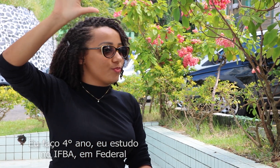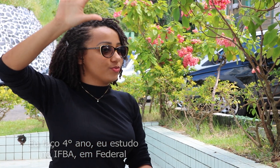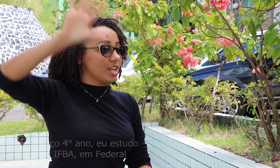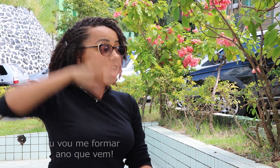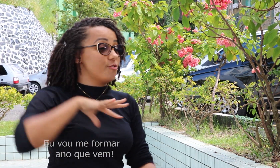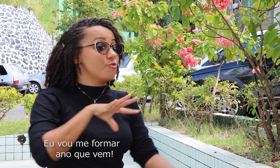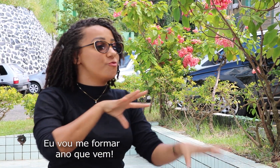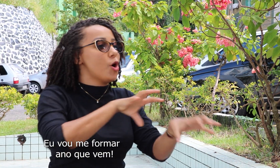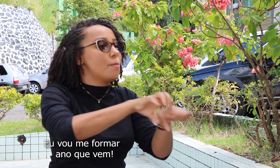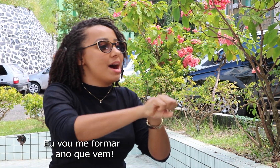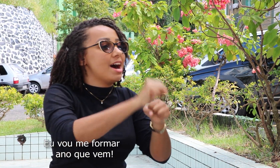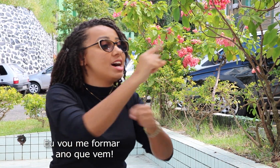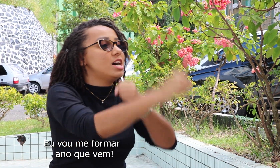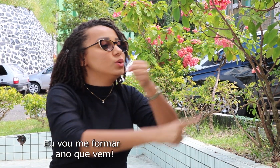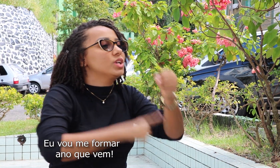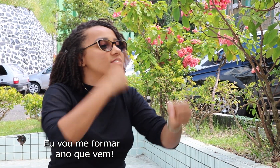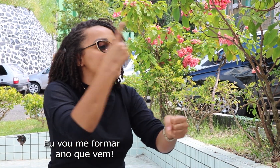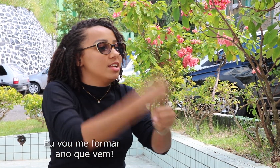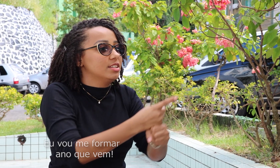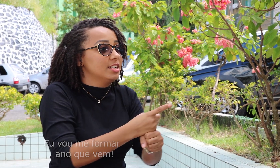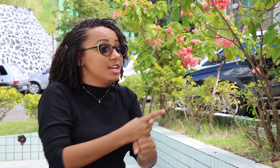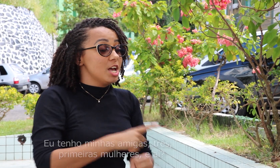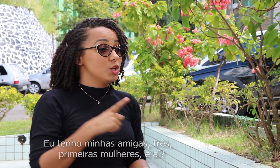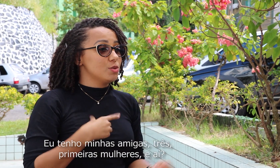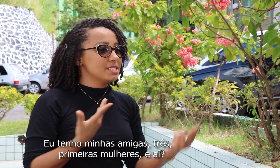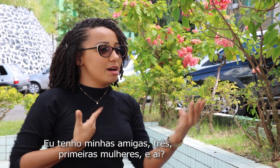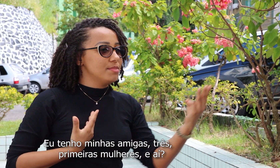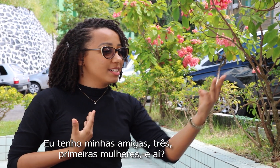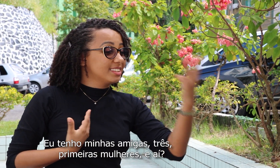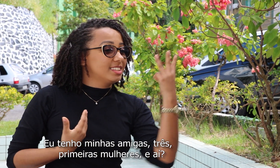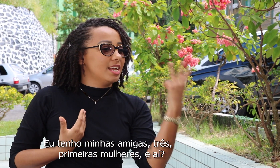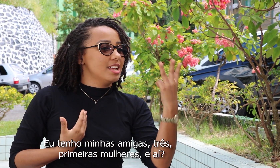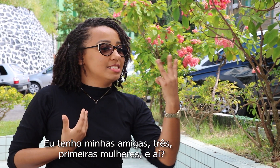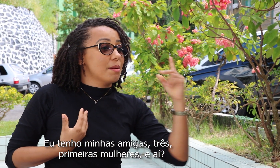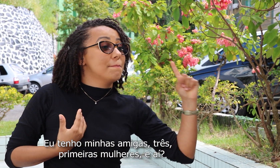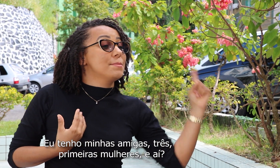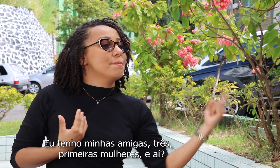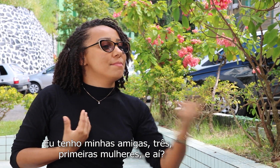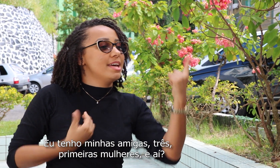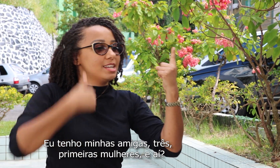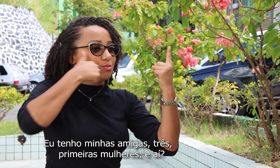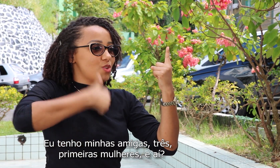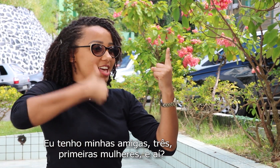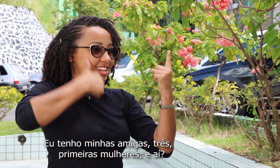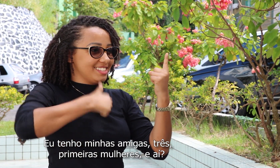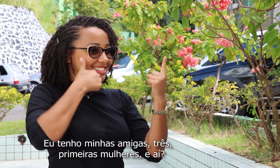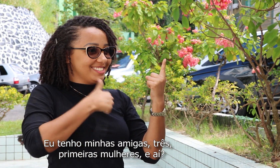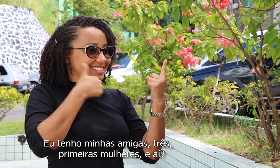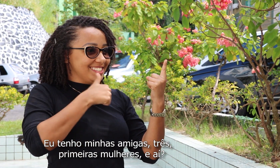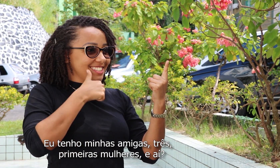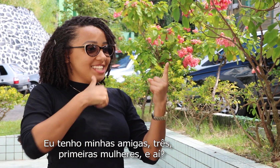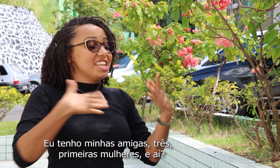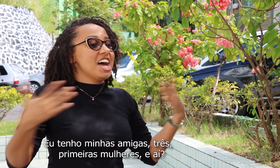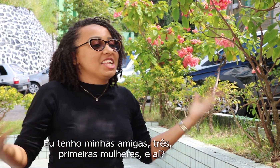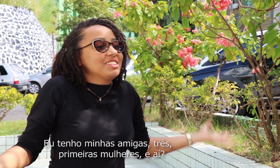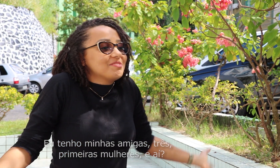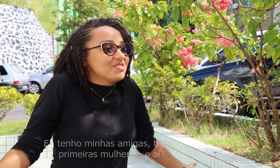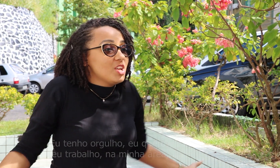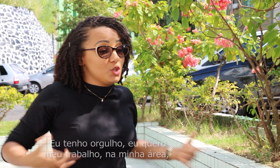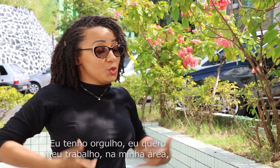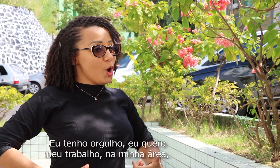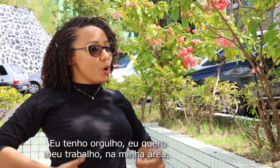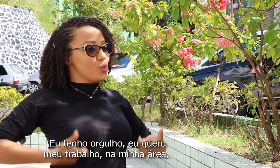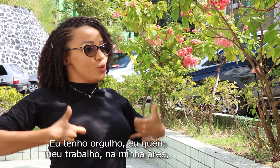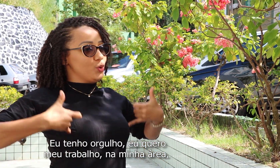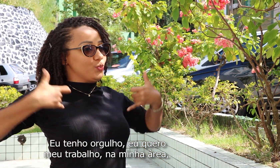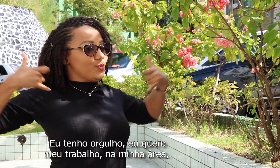Federal. Eu vou me formar ano que vem. Eu tenho minha amiga 3 primeiras mulheres. E aí,